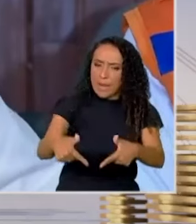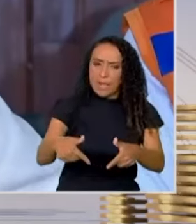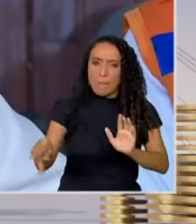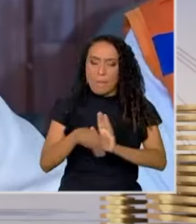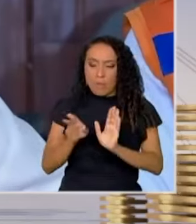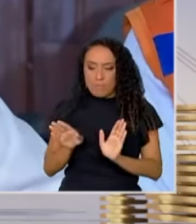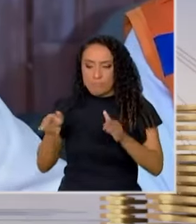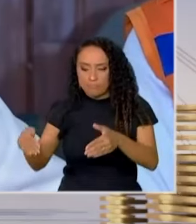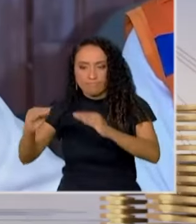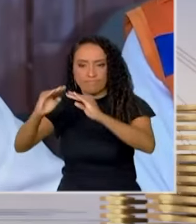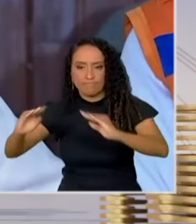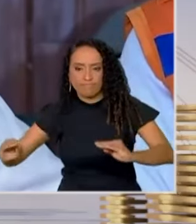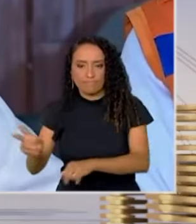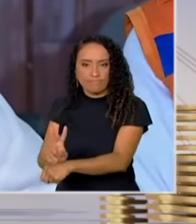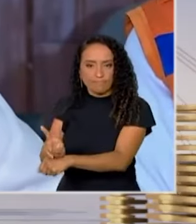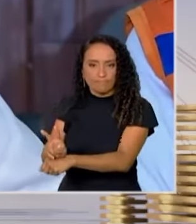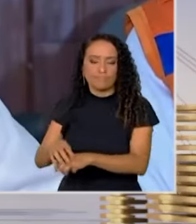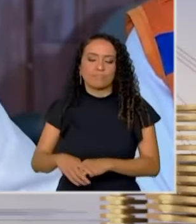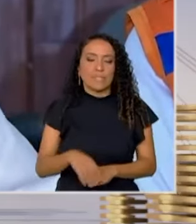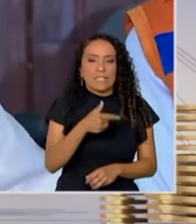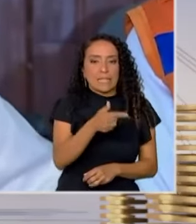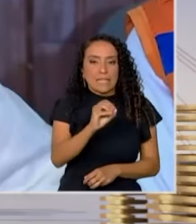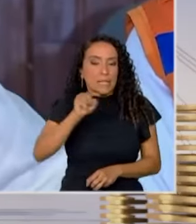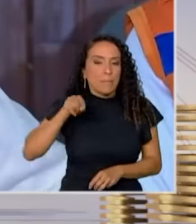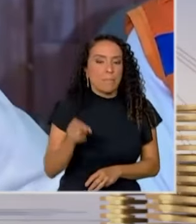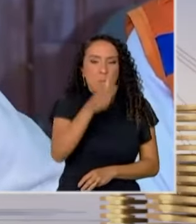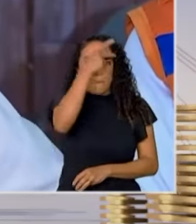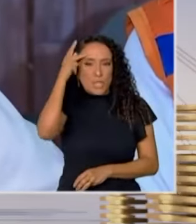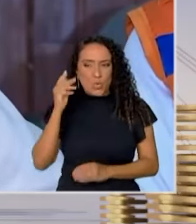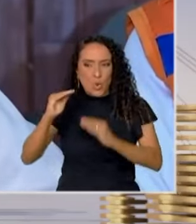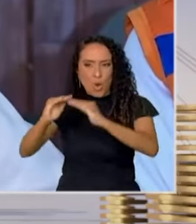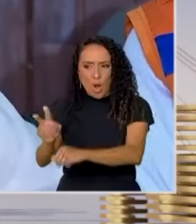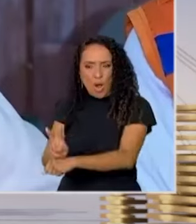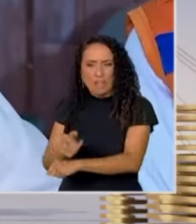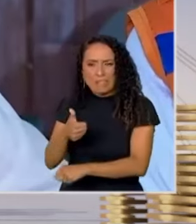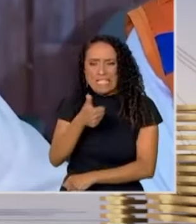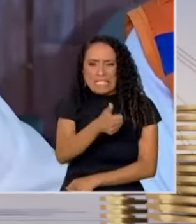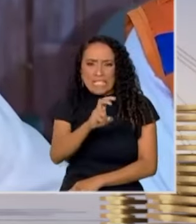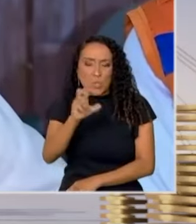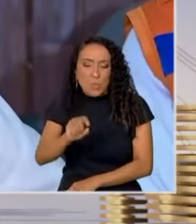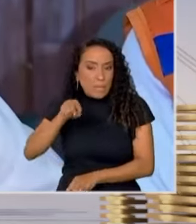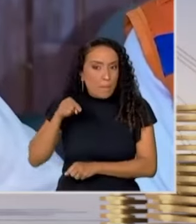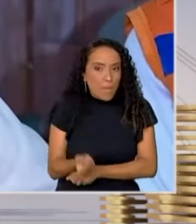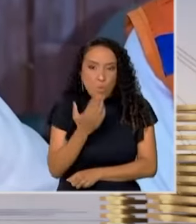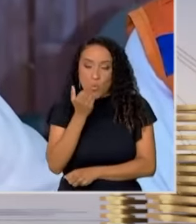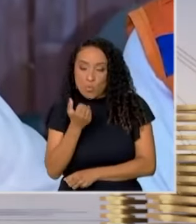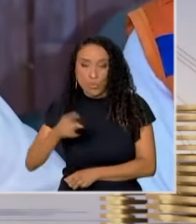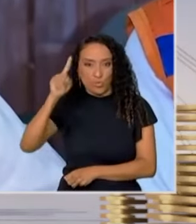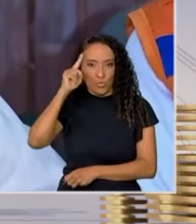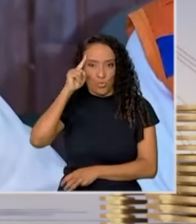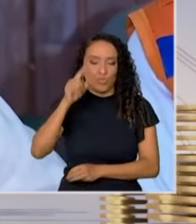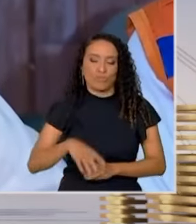porque hoje os abrigos recebem R$ 400 por pessoas, mas a alimentação é separada, muitas vezes está